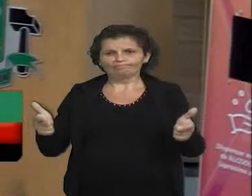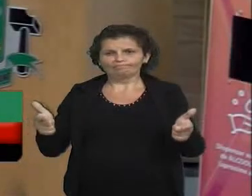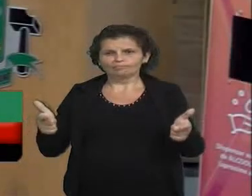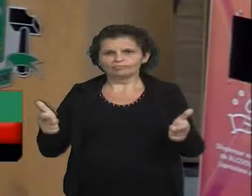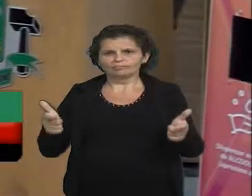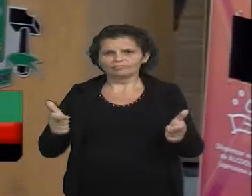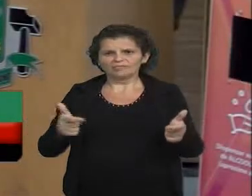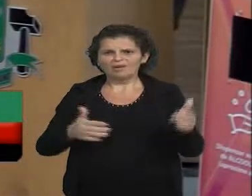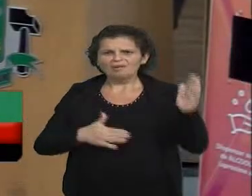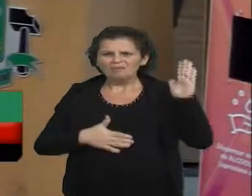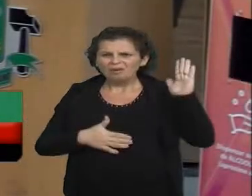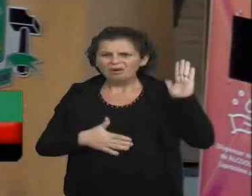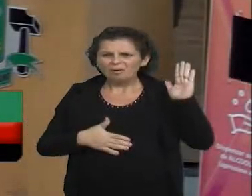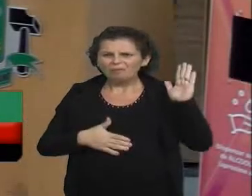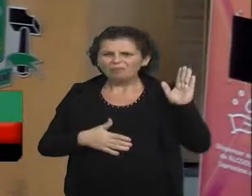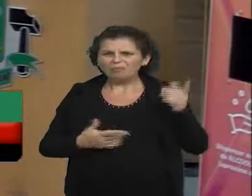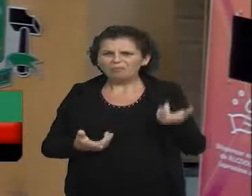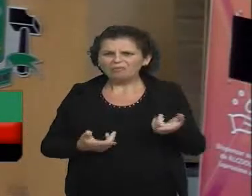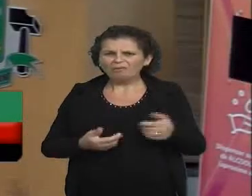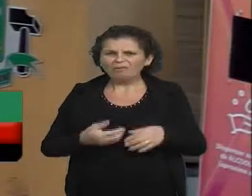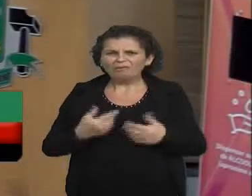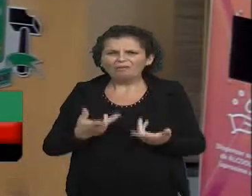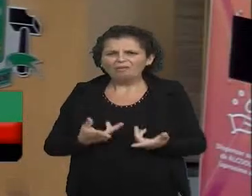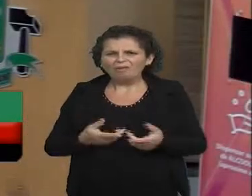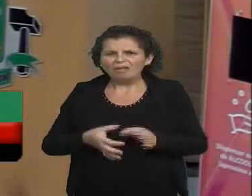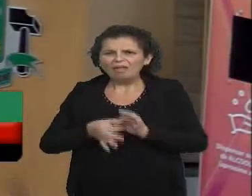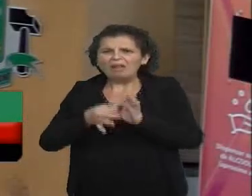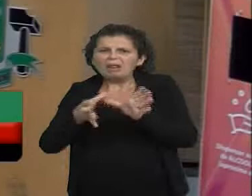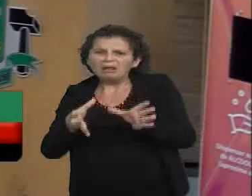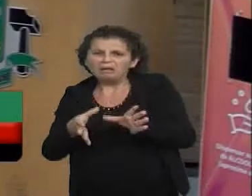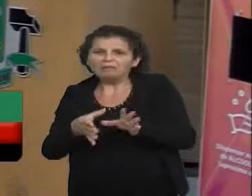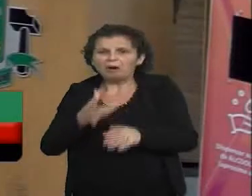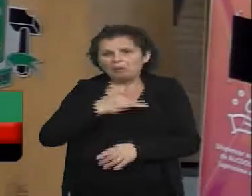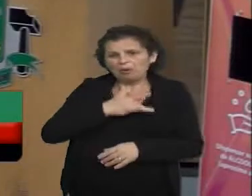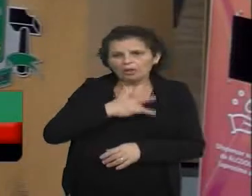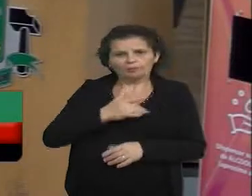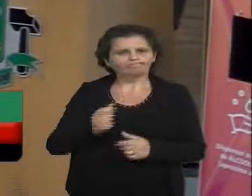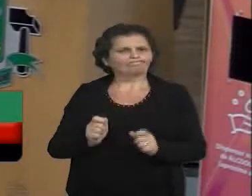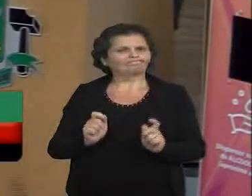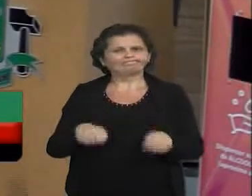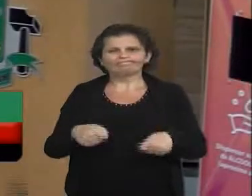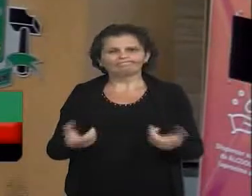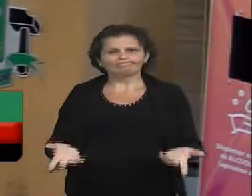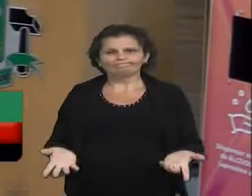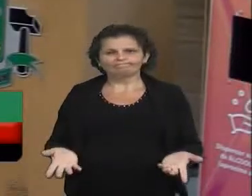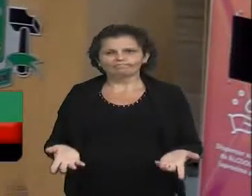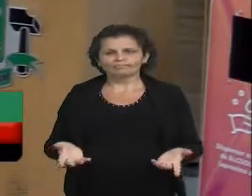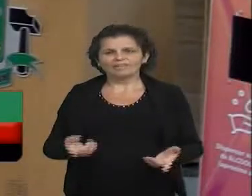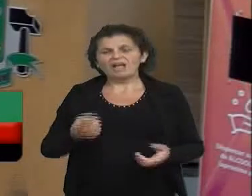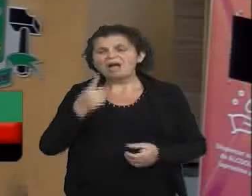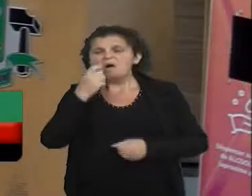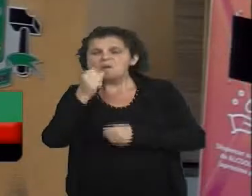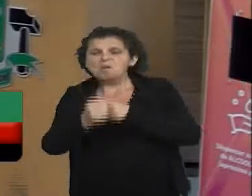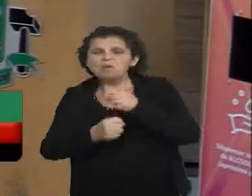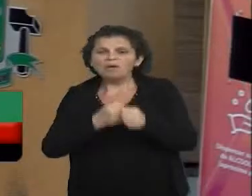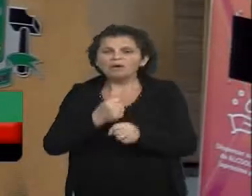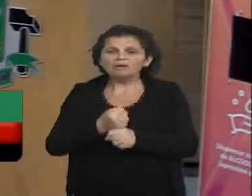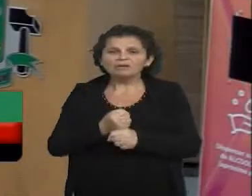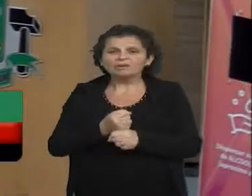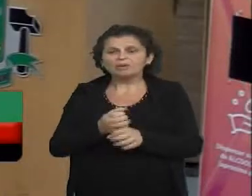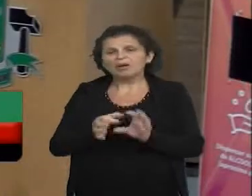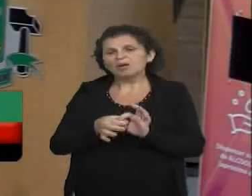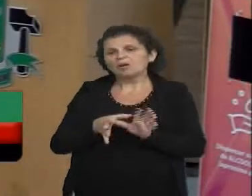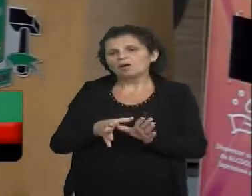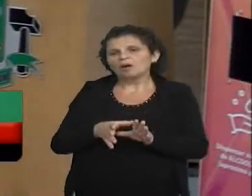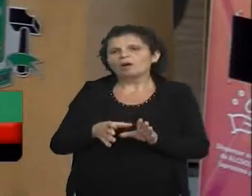Um vagabundo desse que faz isso ainda corre o risco de ser solto. De vai lá, fica um ano preso, um ano e pouco, e